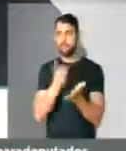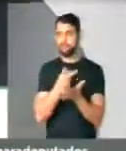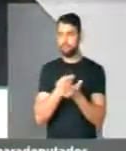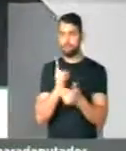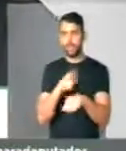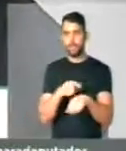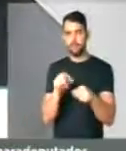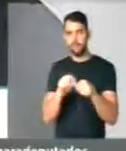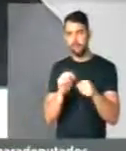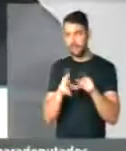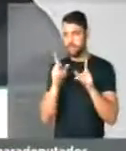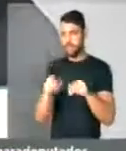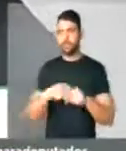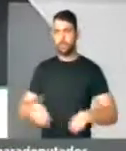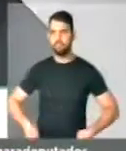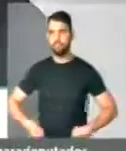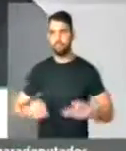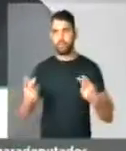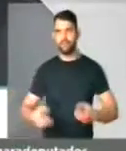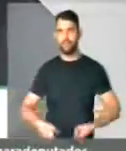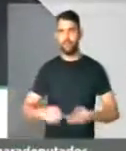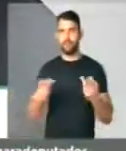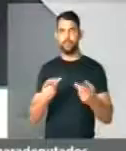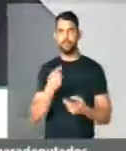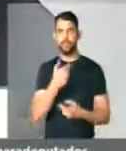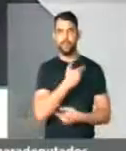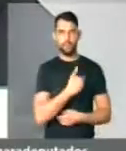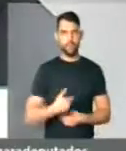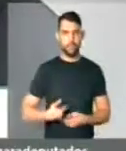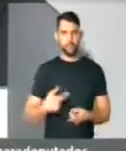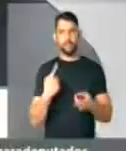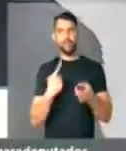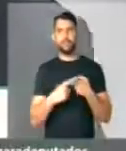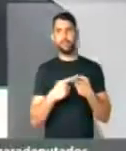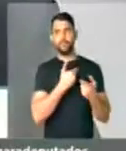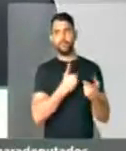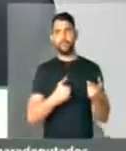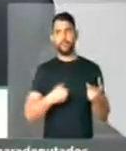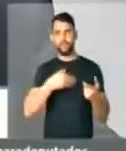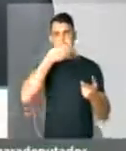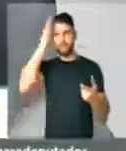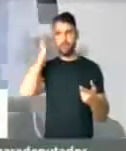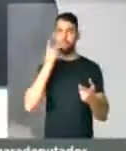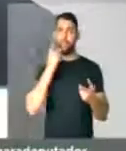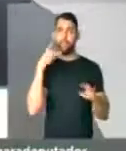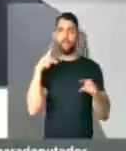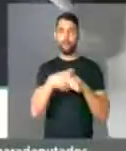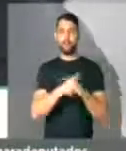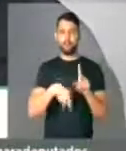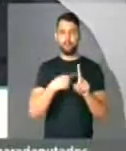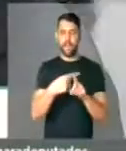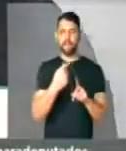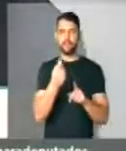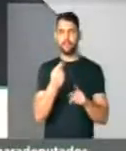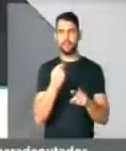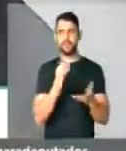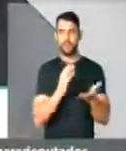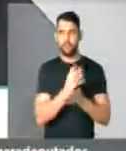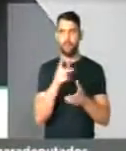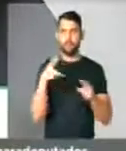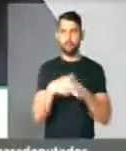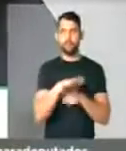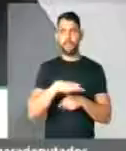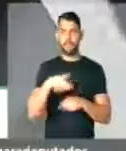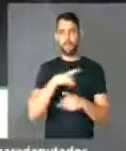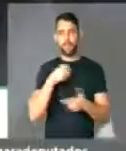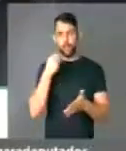mesmo tempo que fazem isso, esbanjando o dinheiro público, o governo Temer fala em cortar